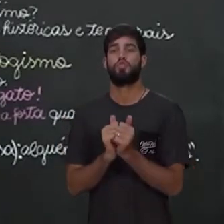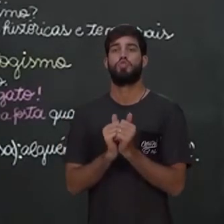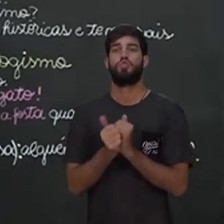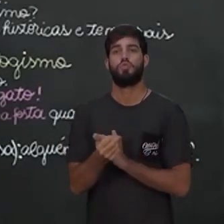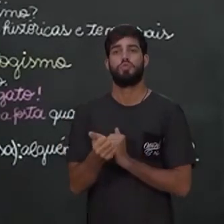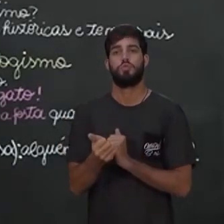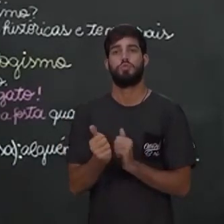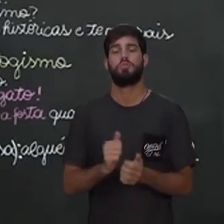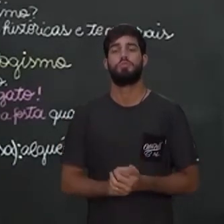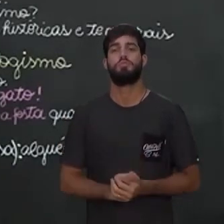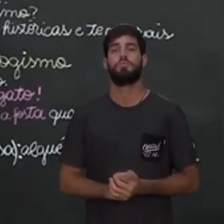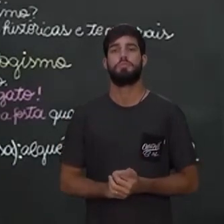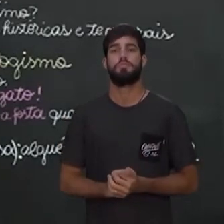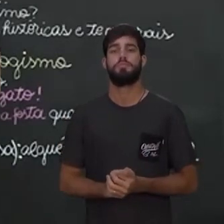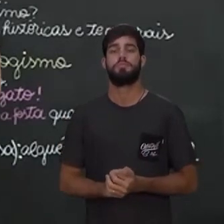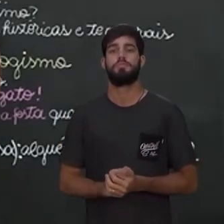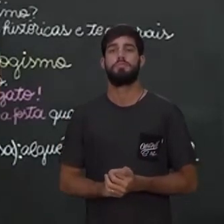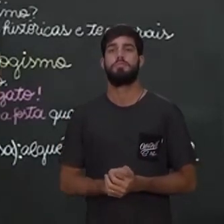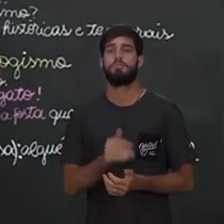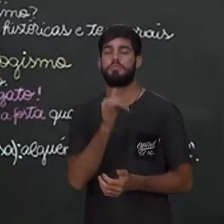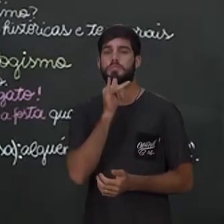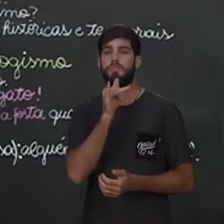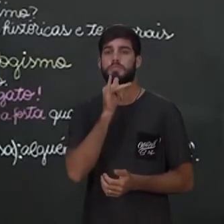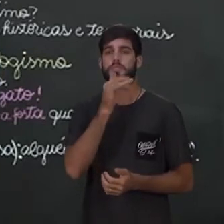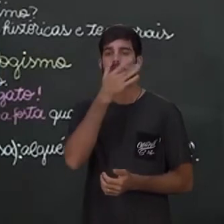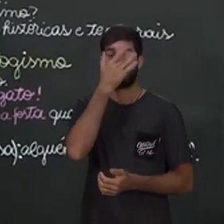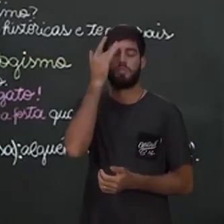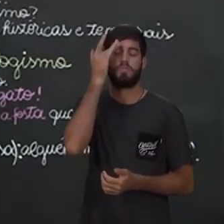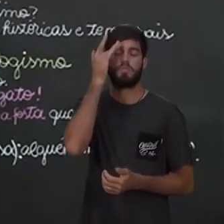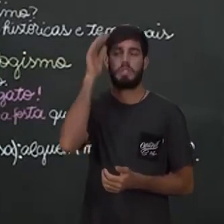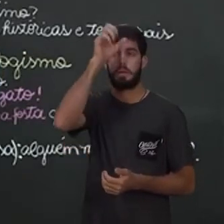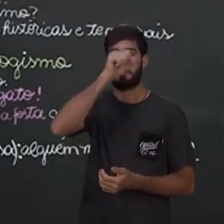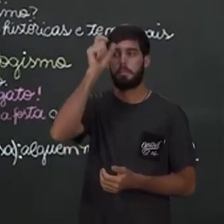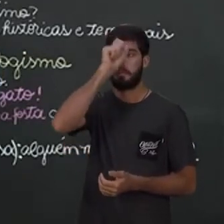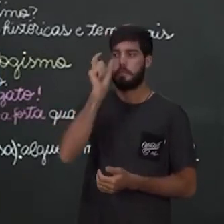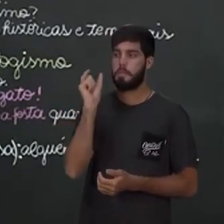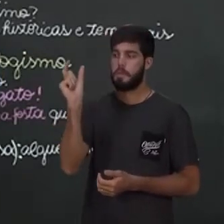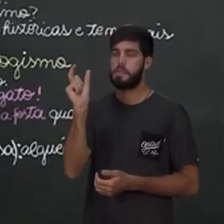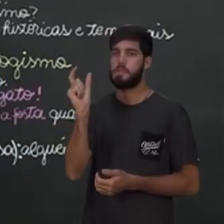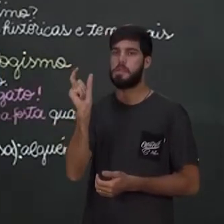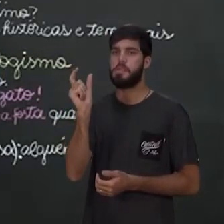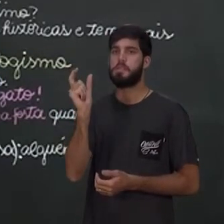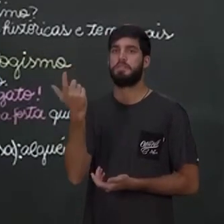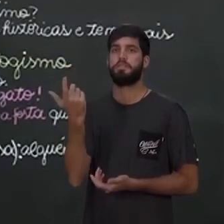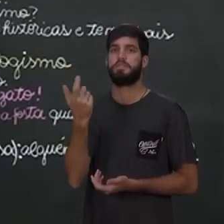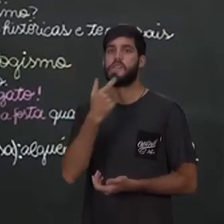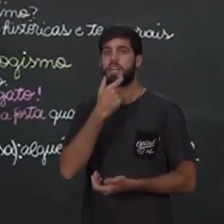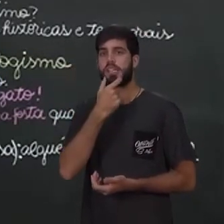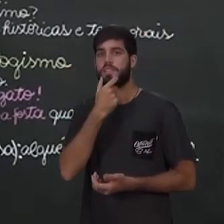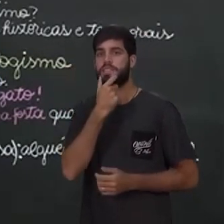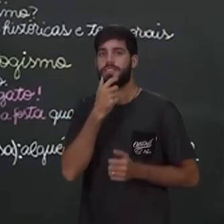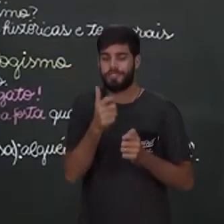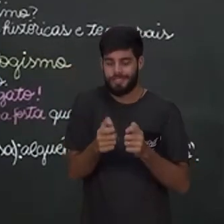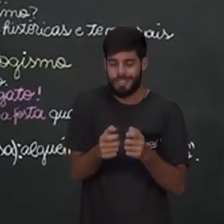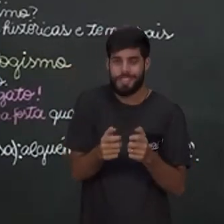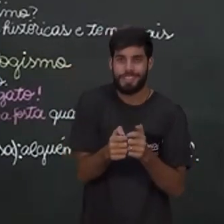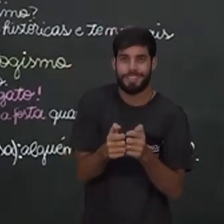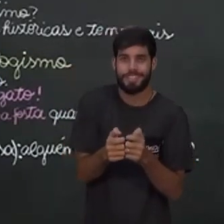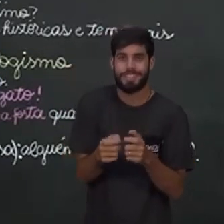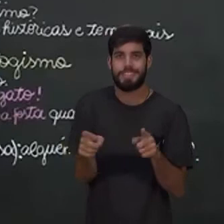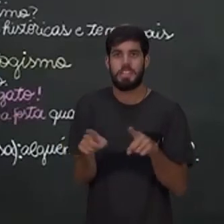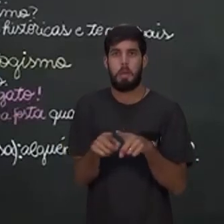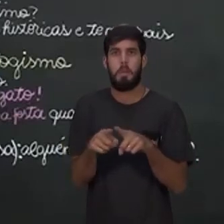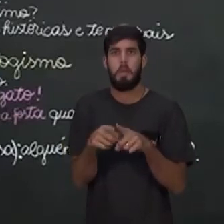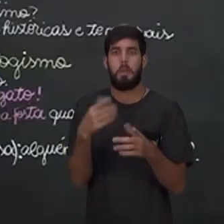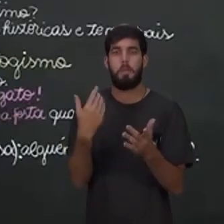jogos. Algumas pessoas aprendem palavras na língua estrangeira exatamente por conta dos jogos, como por exemplo a palavra play, a expressão game over, são